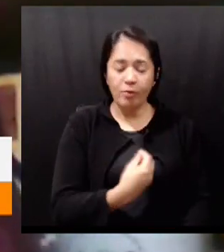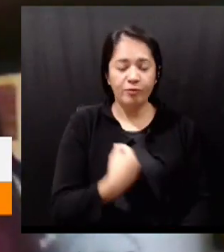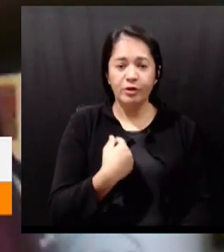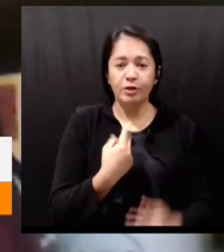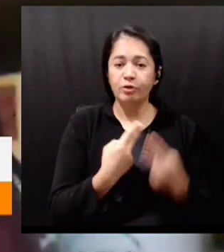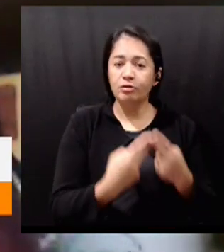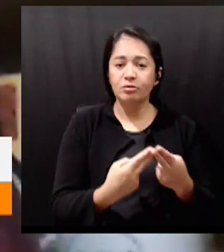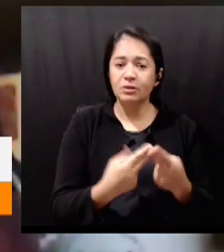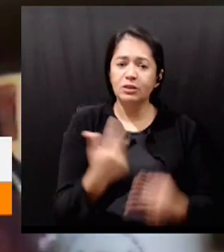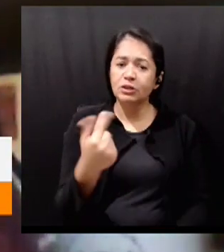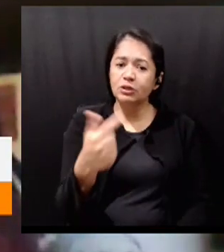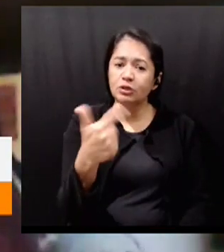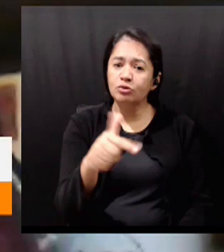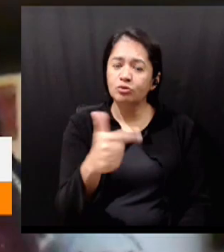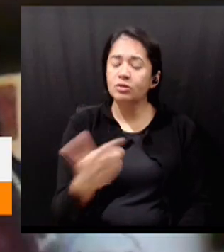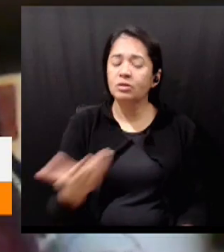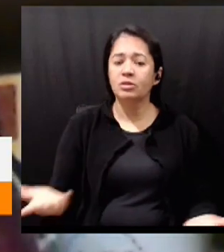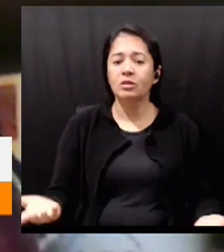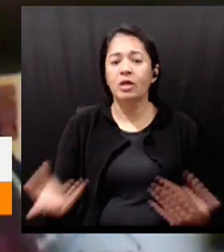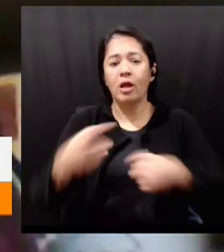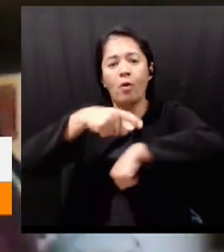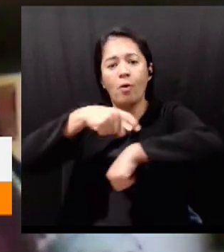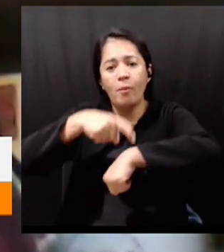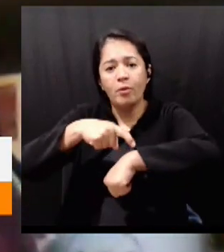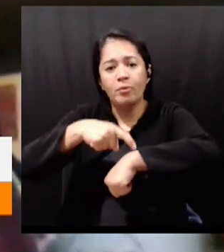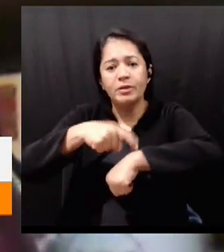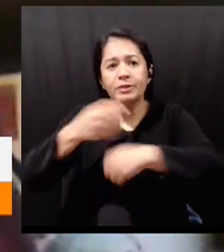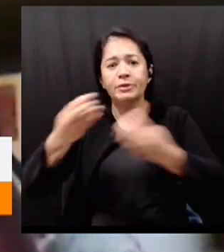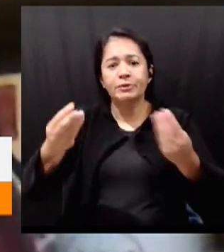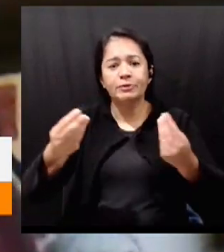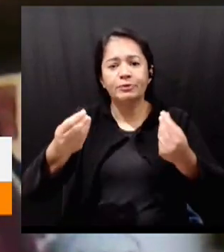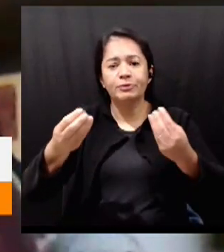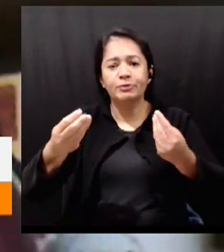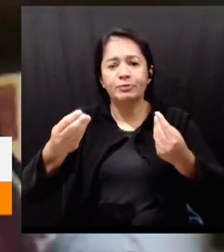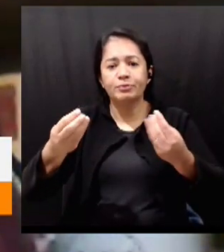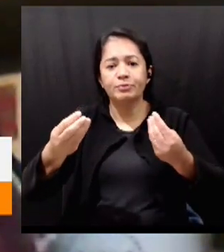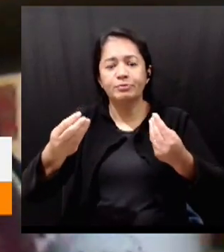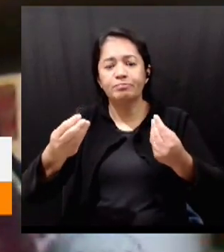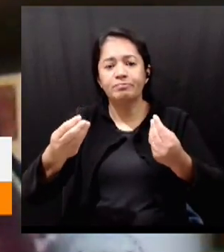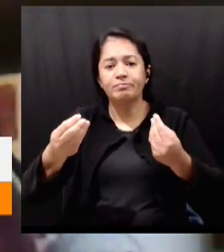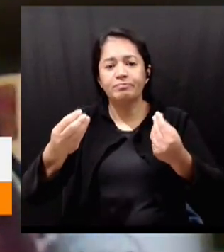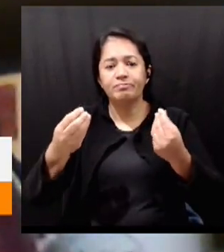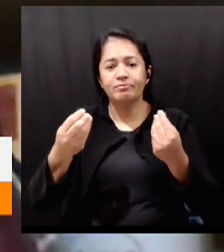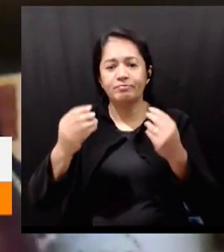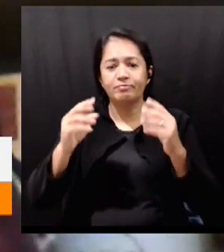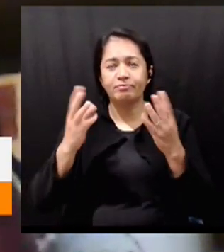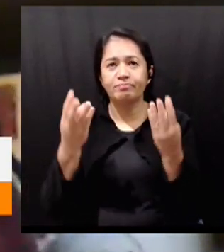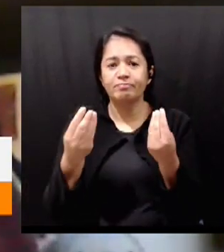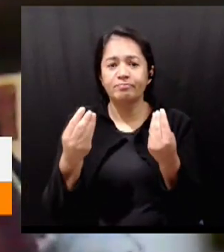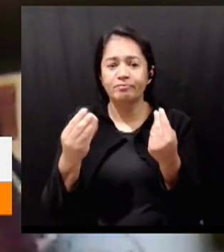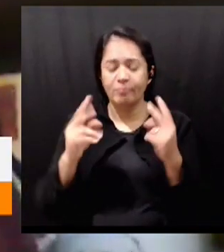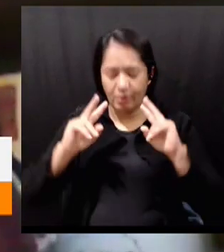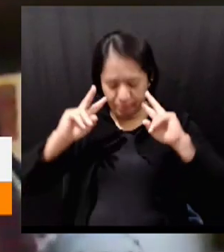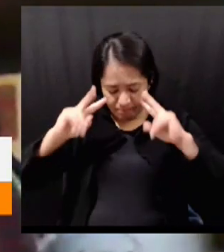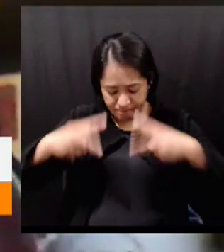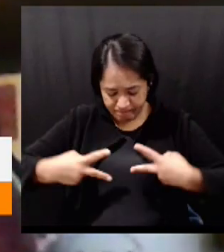é um momento de realmente se auto-perceber,